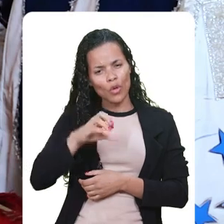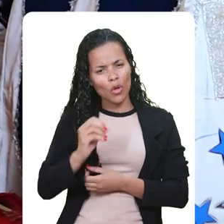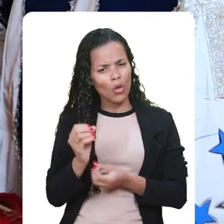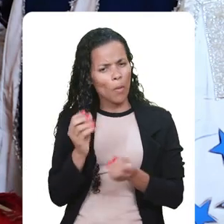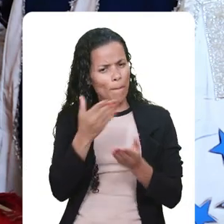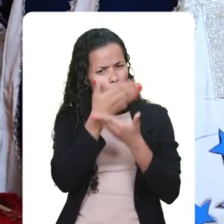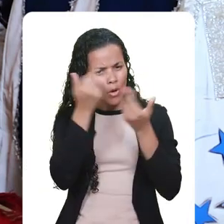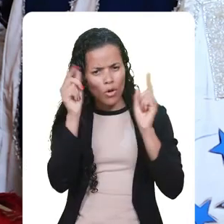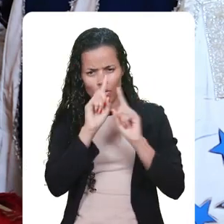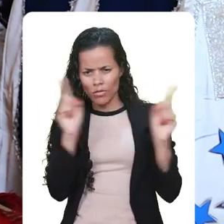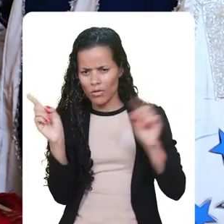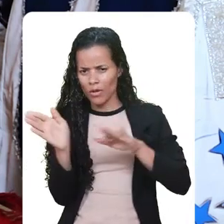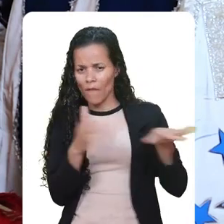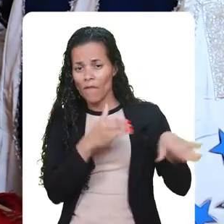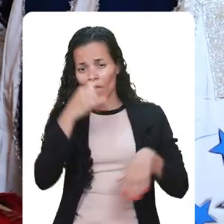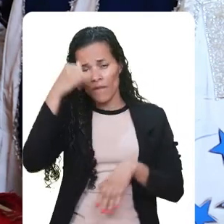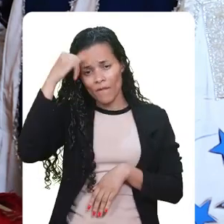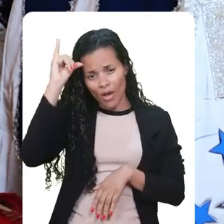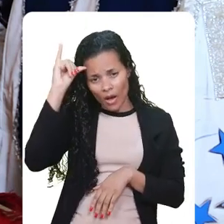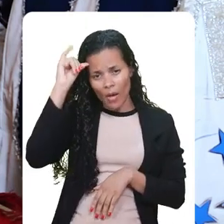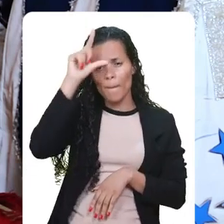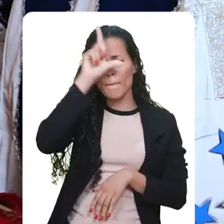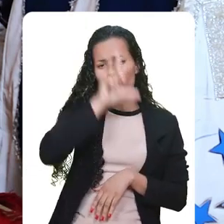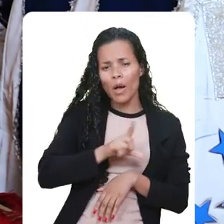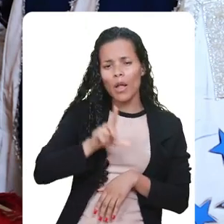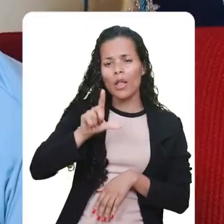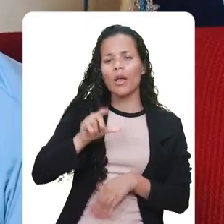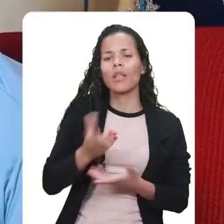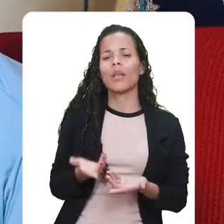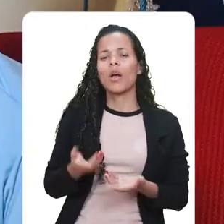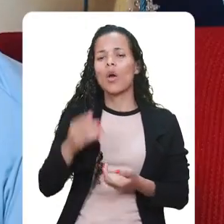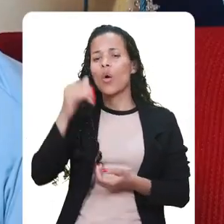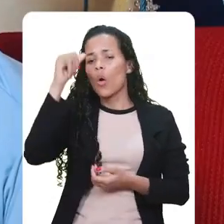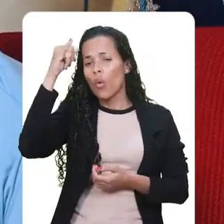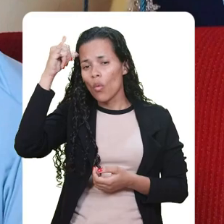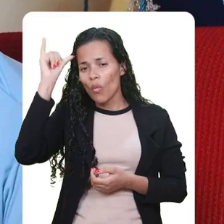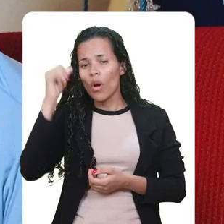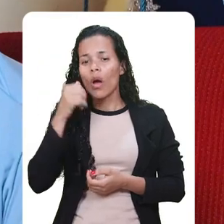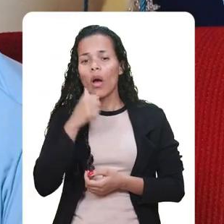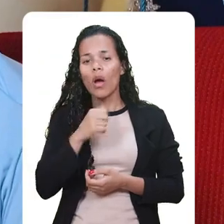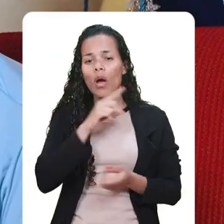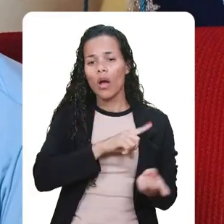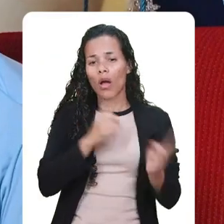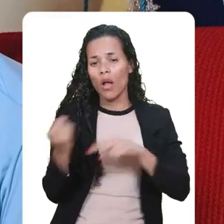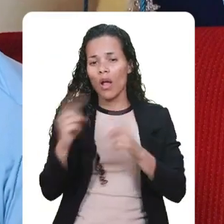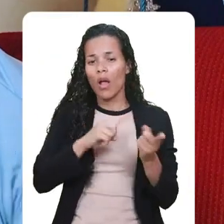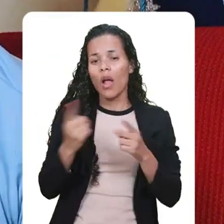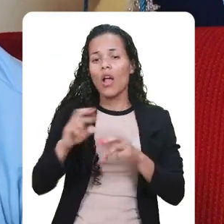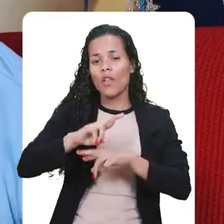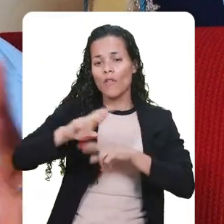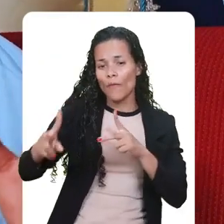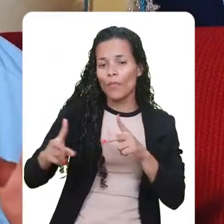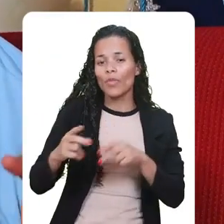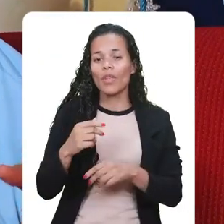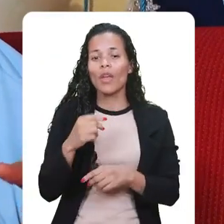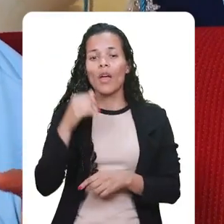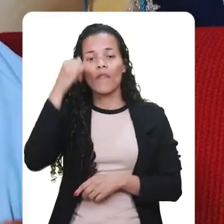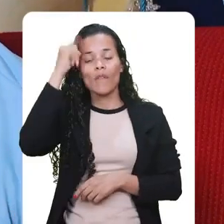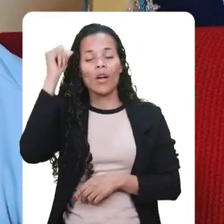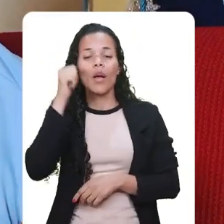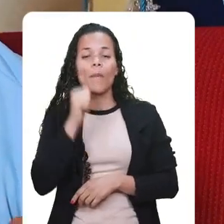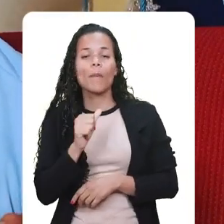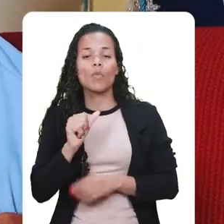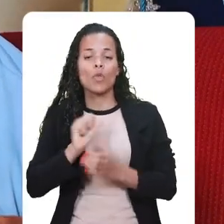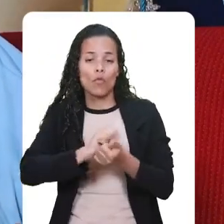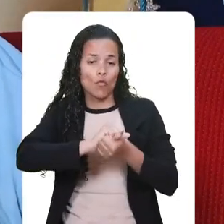Roxinol, a gente também não pode pautar a questão da vaca malhada. Porque o boi Roxinol, ele se deriva da vaca malhada.